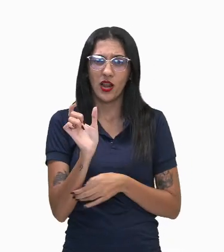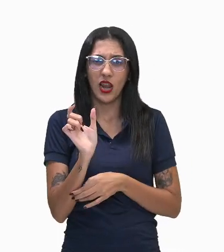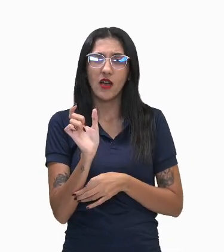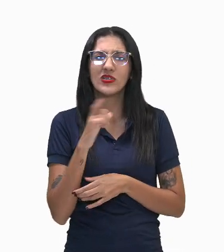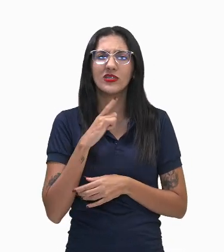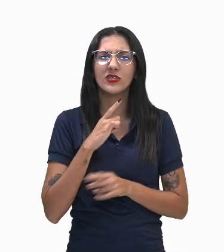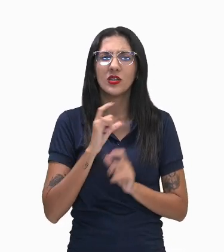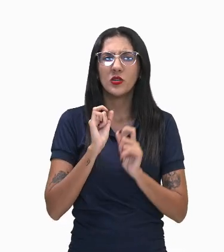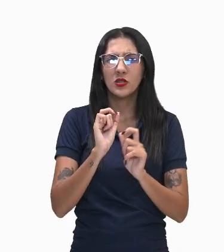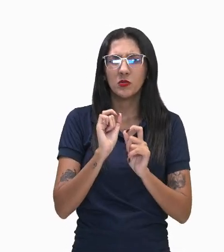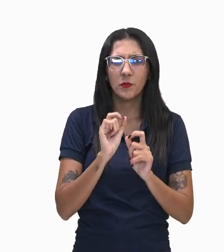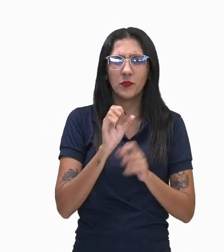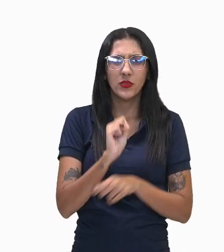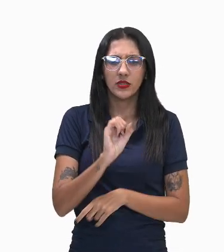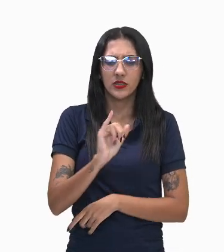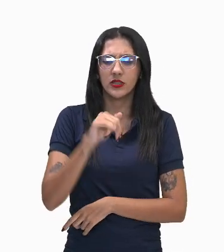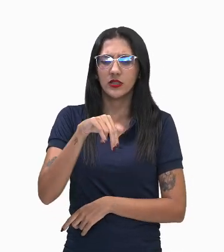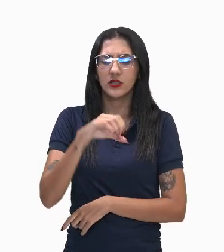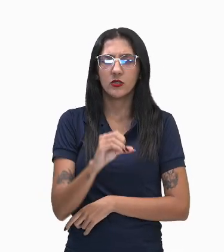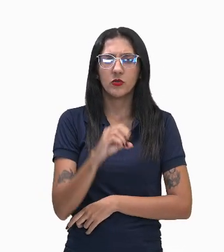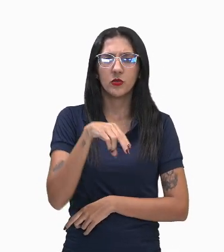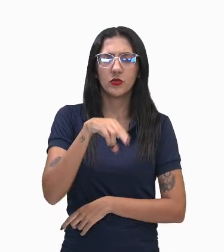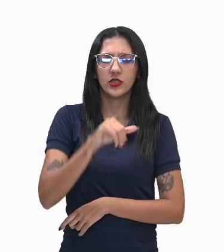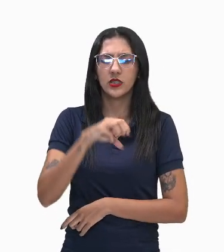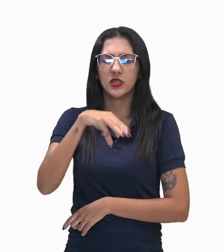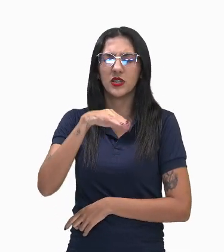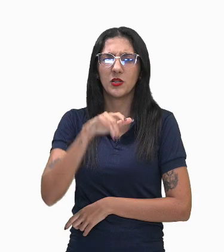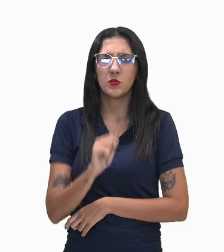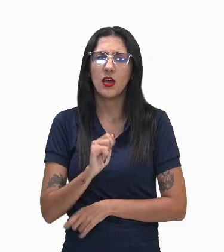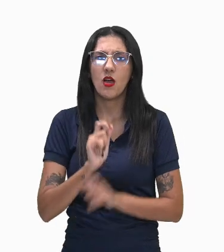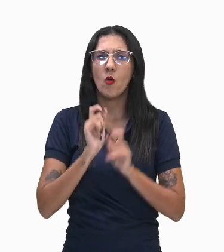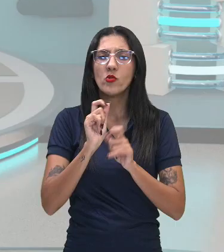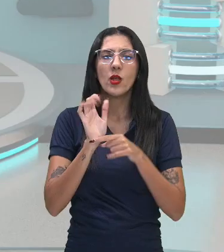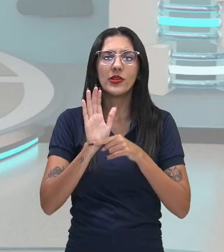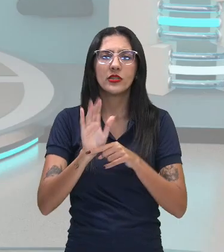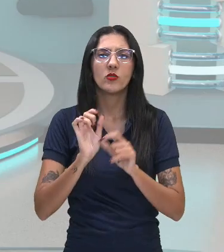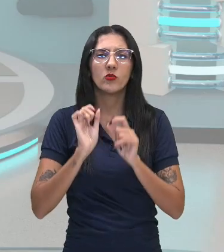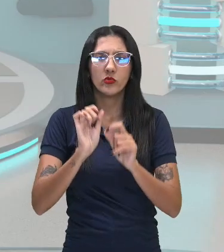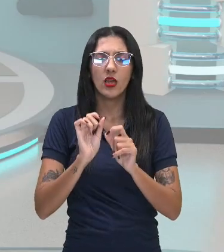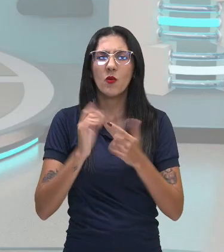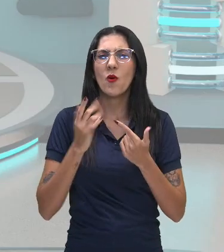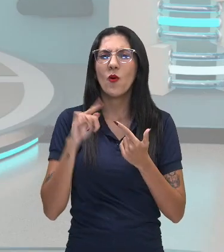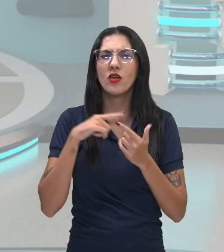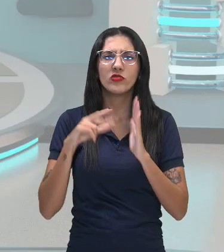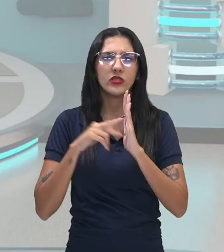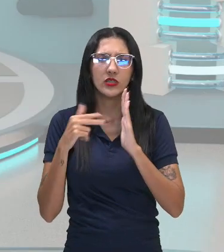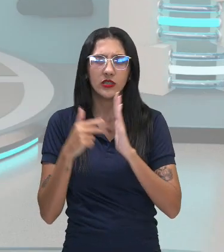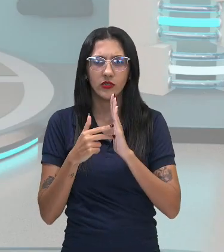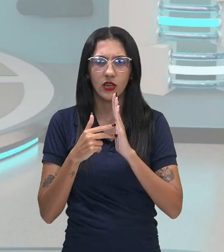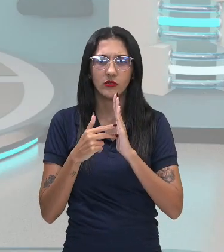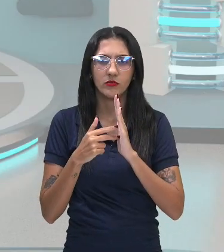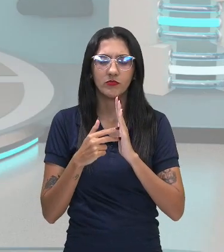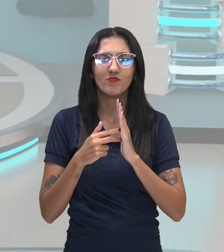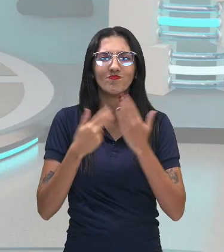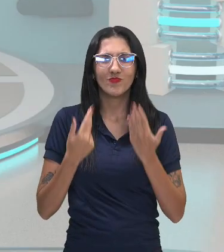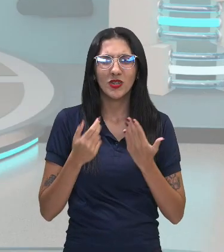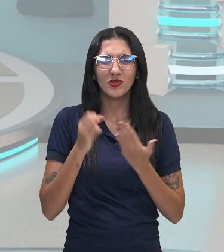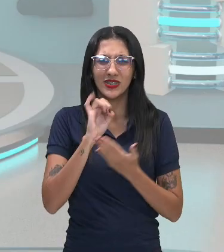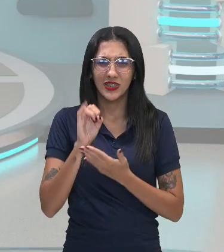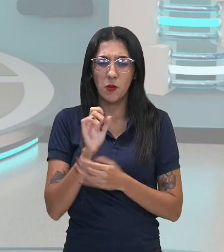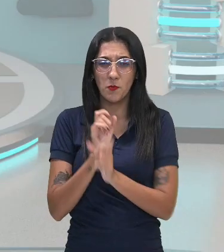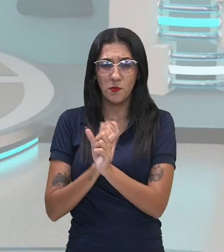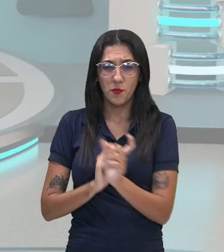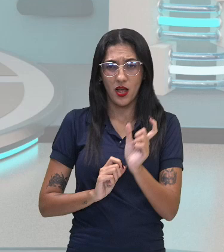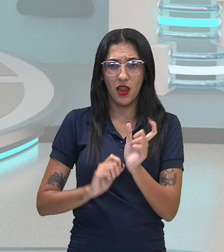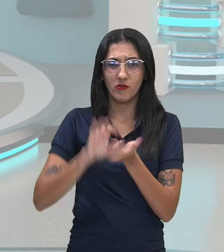de sinonímia, que destaca o valor da oração. Então, quando eu tiro essa